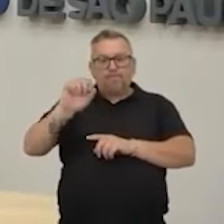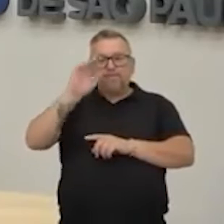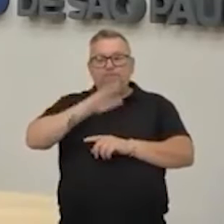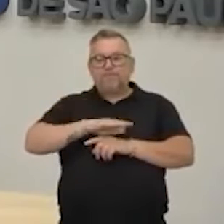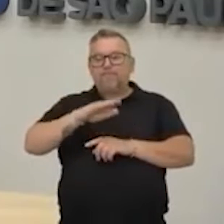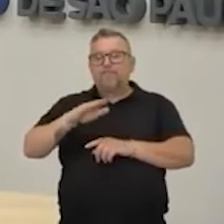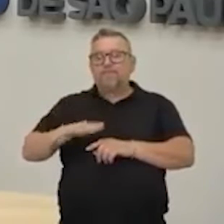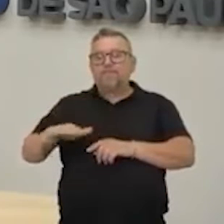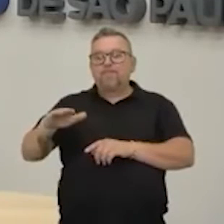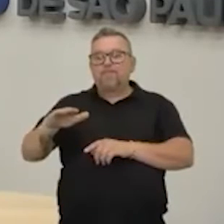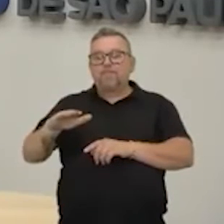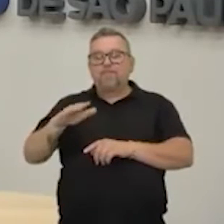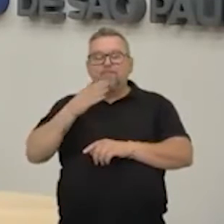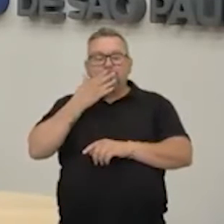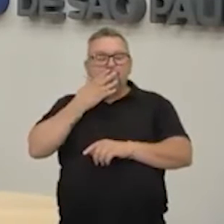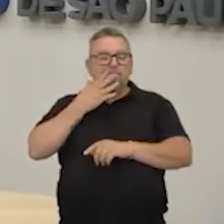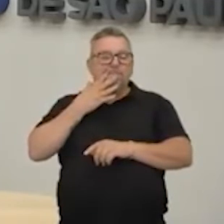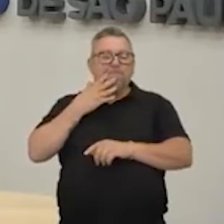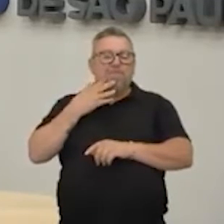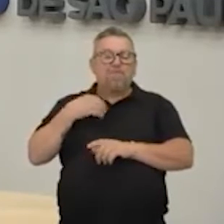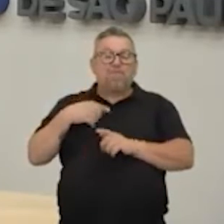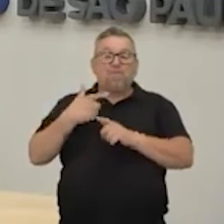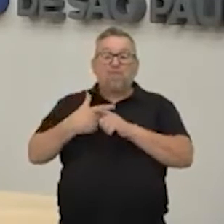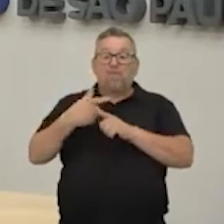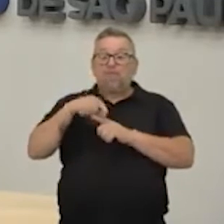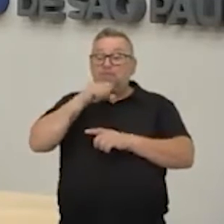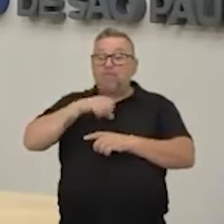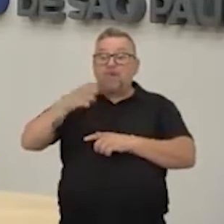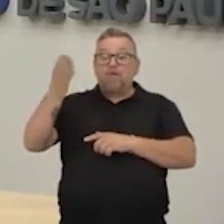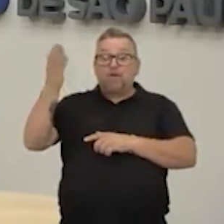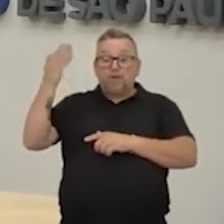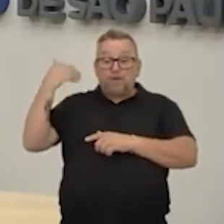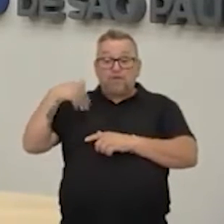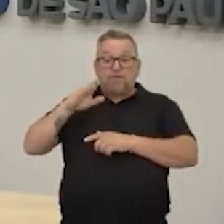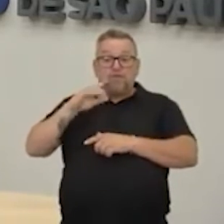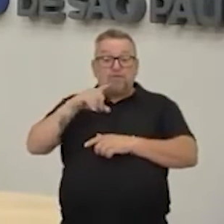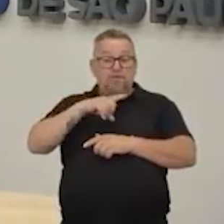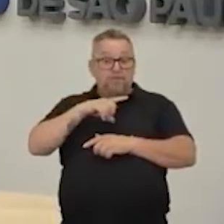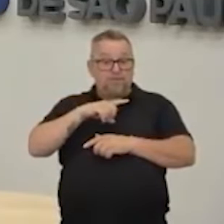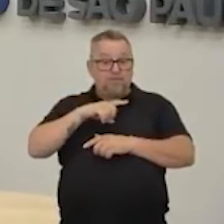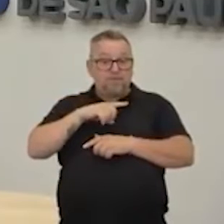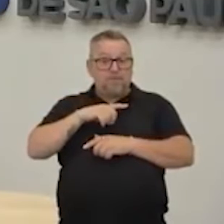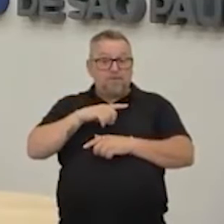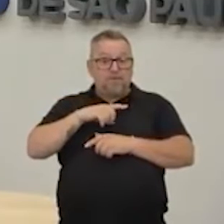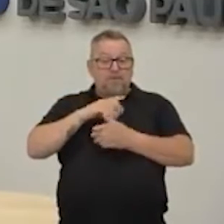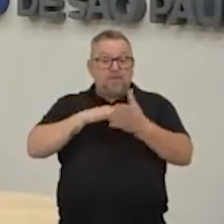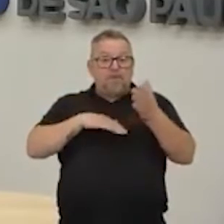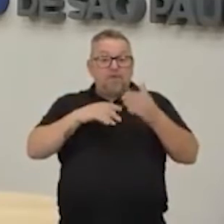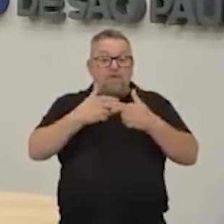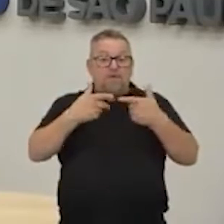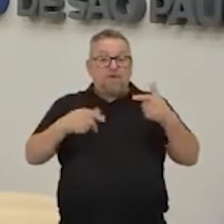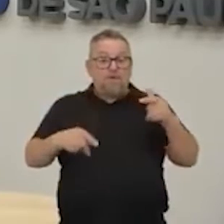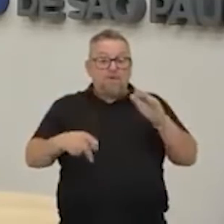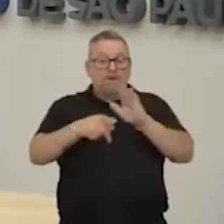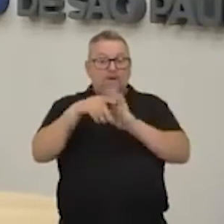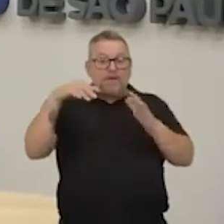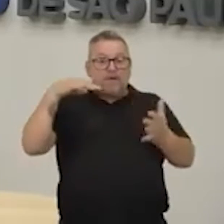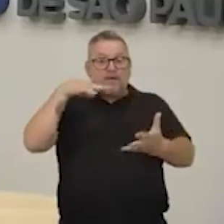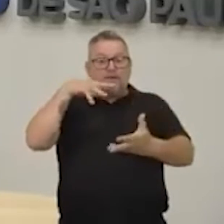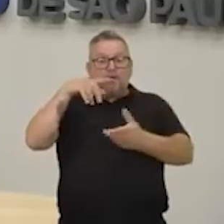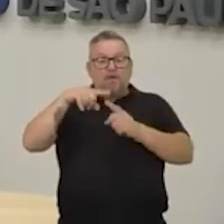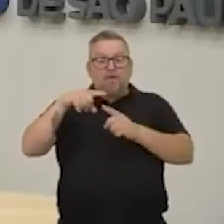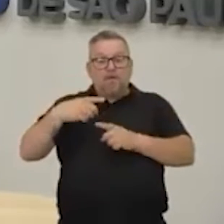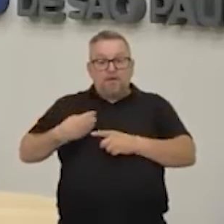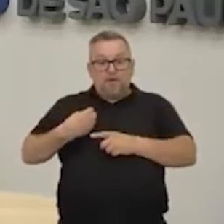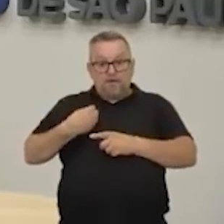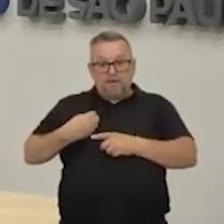crianças. Então isso aí é um problema antigo, né? Isso aí já vem e todas as partes do mundo passaram